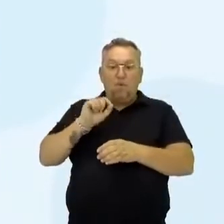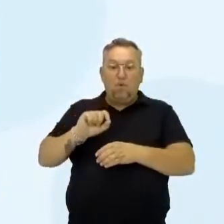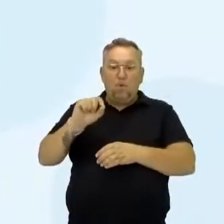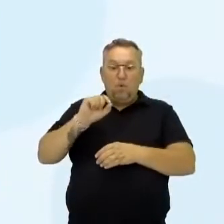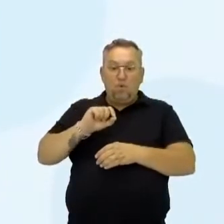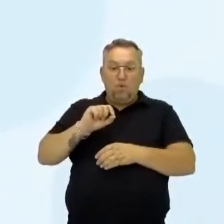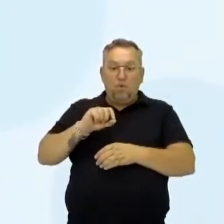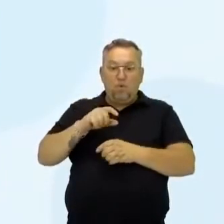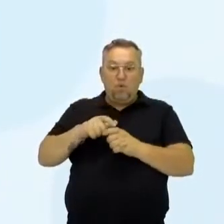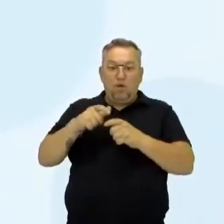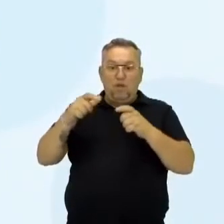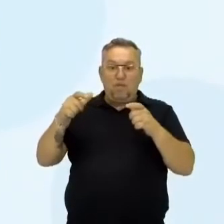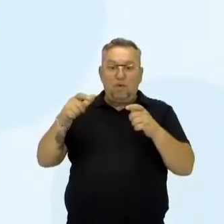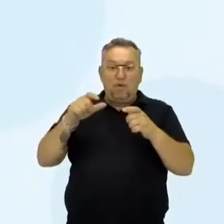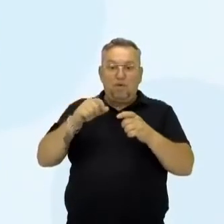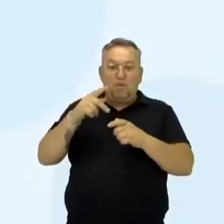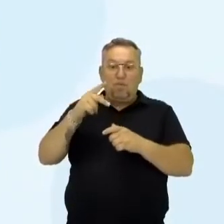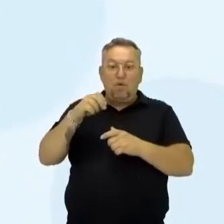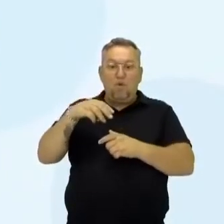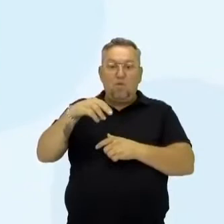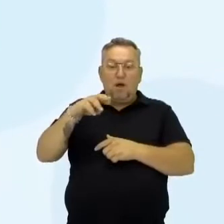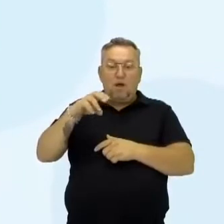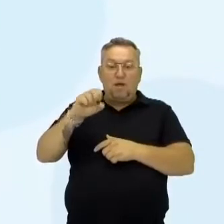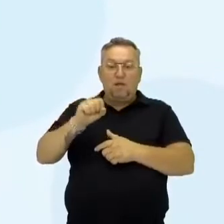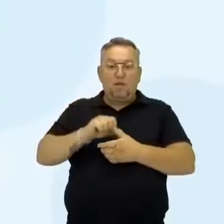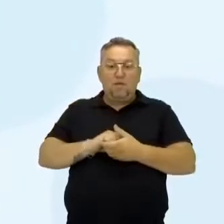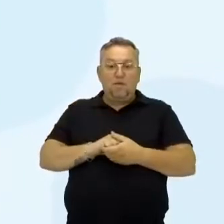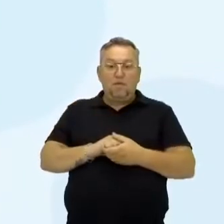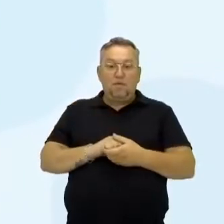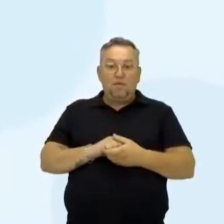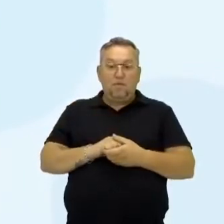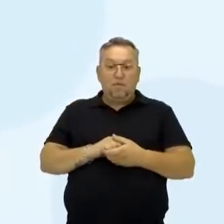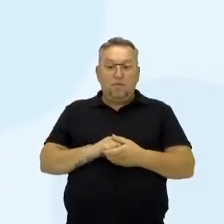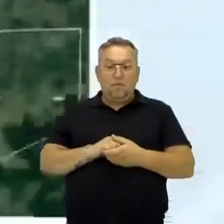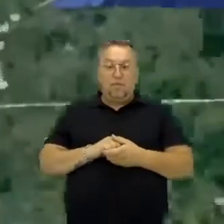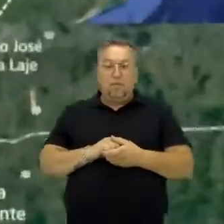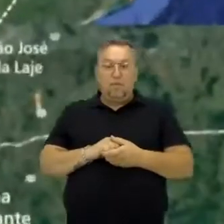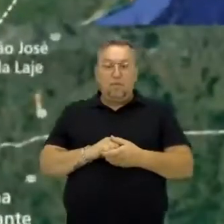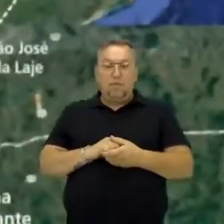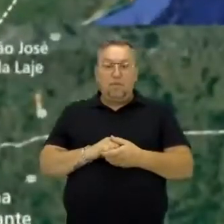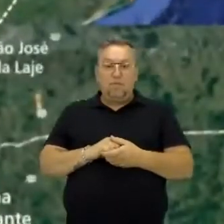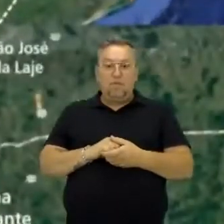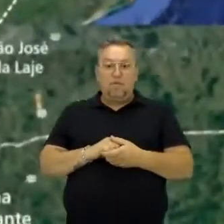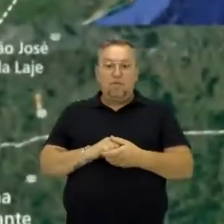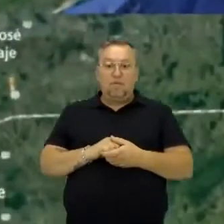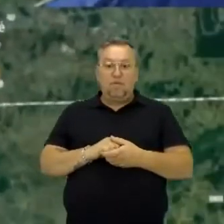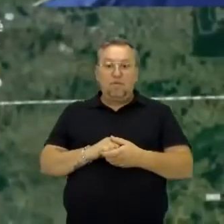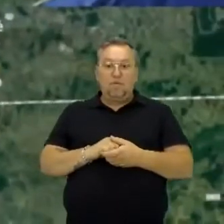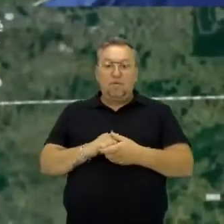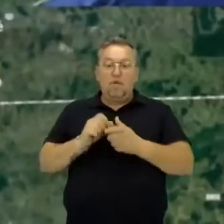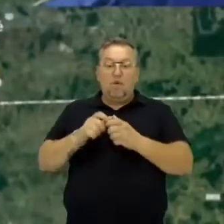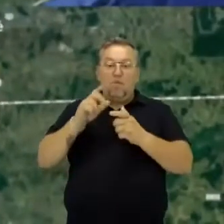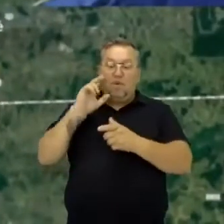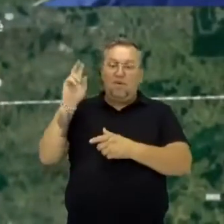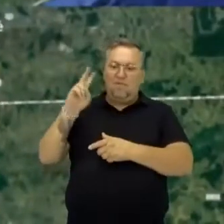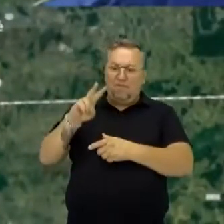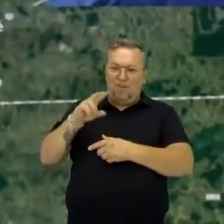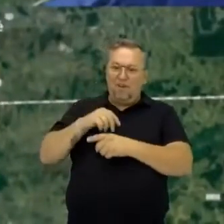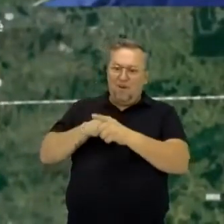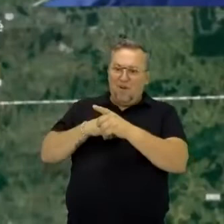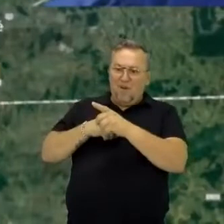gente, do tamanho de Palmares. Dá uma olhadinha aqui, ó. Deixa eu ver, ó, aumentei. Vocês estão vendo